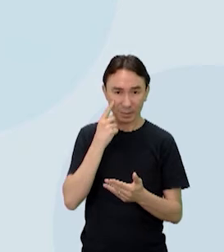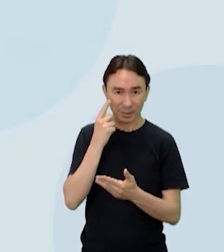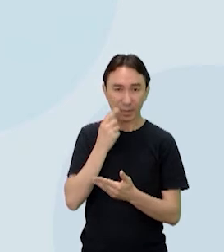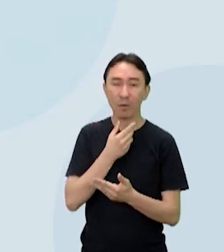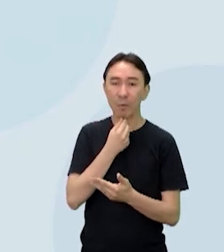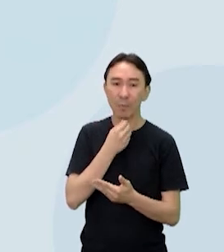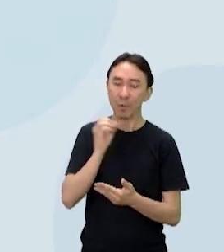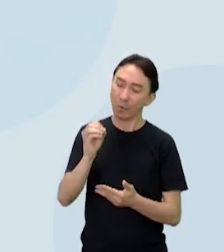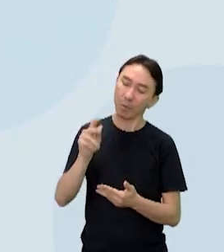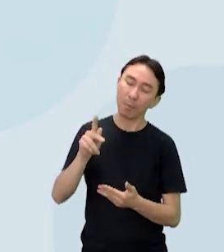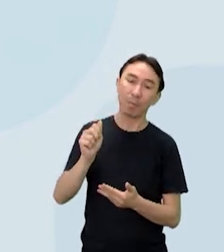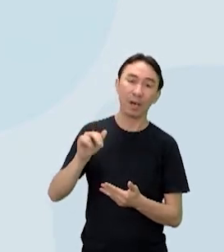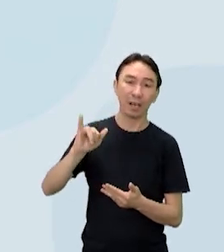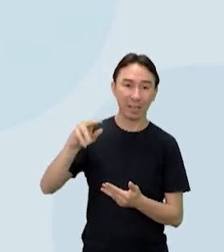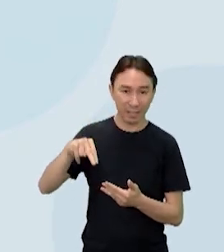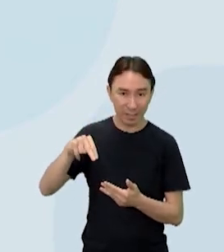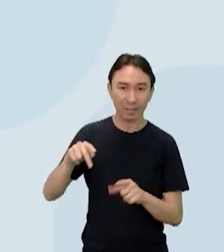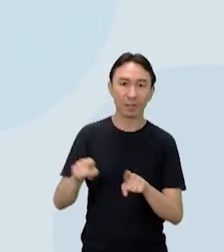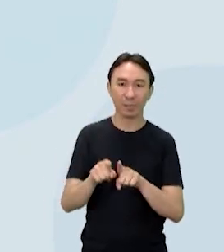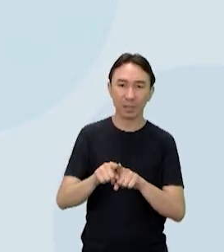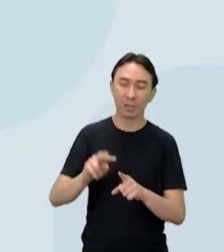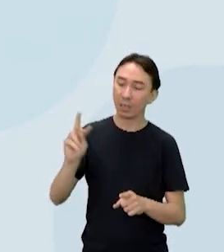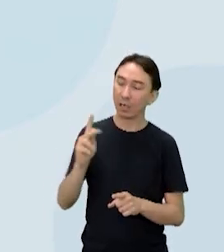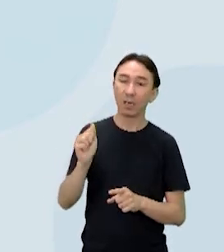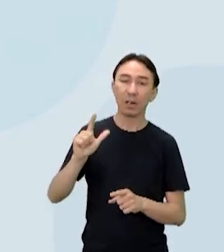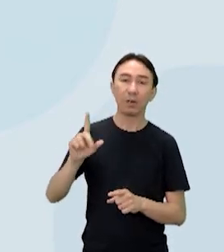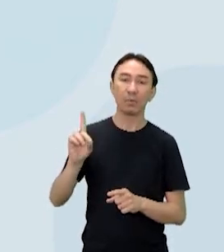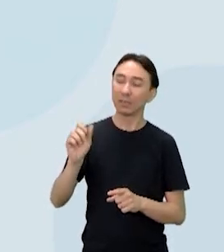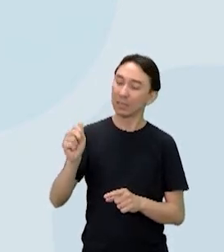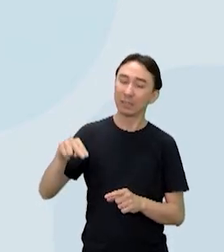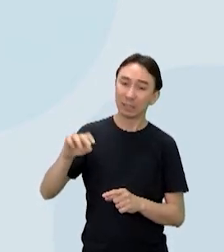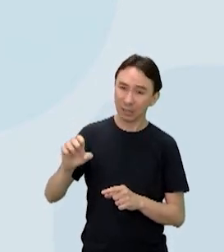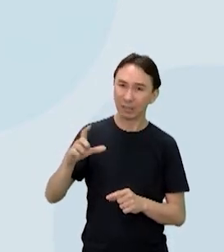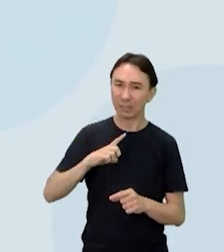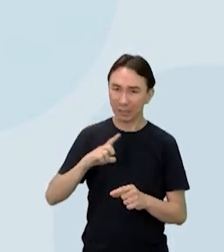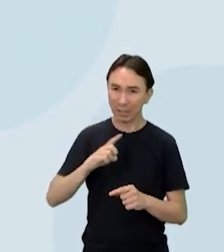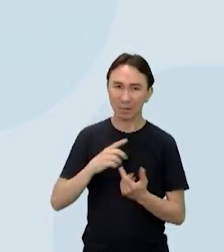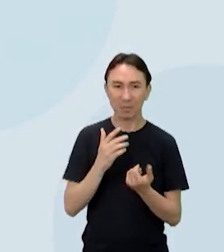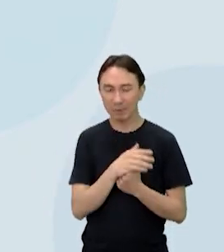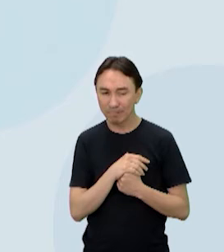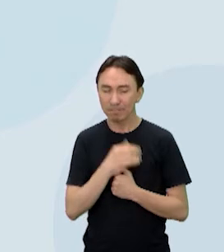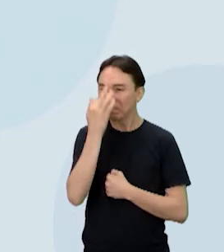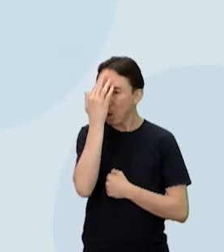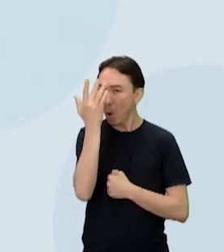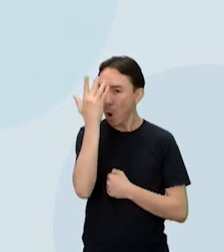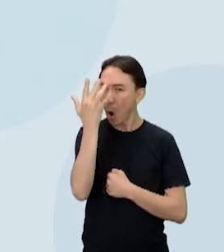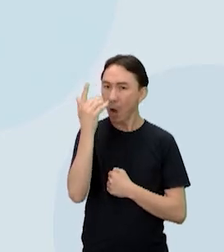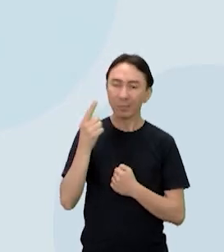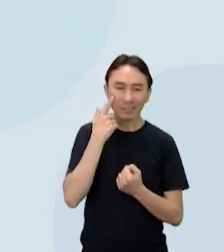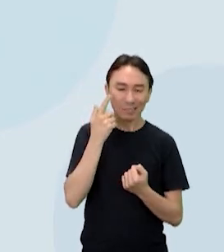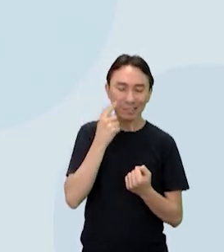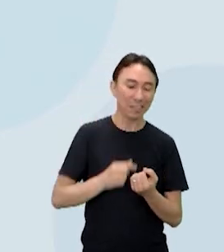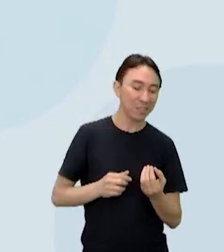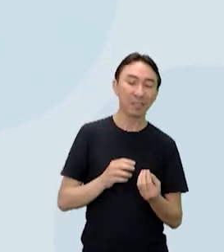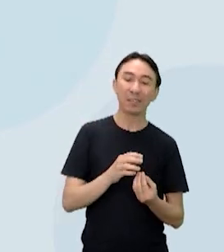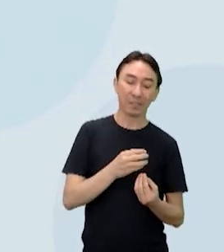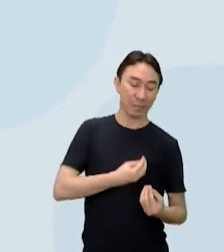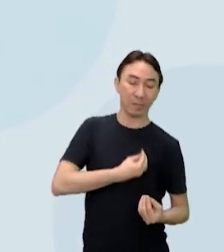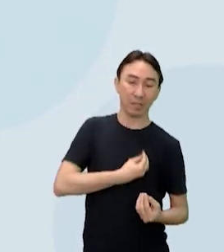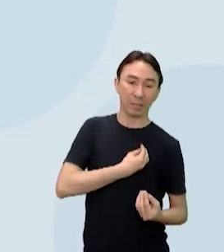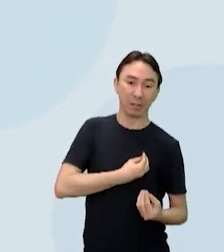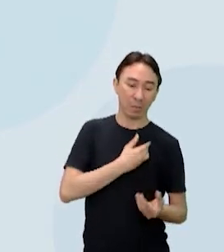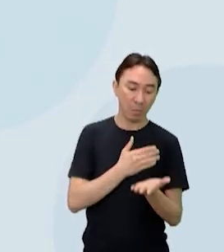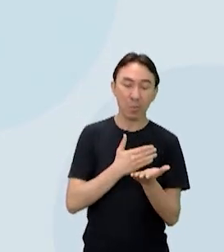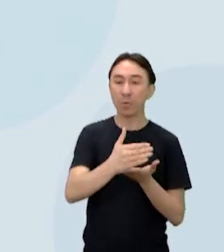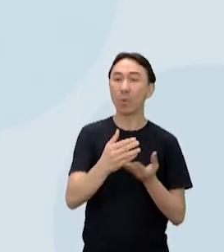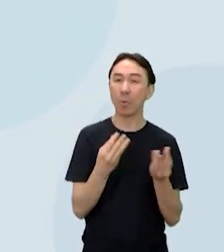Haldane existia lá uma hipótese a respeito da origem da vida. Será que você consegue resgatar aí na sua memória qual que era a